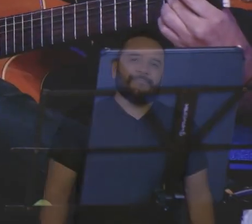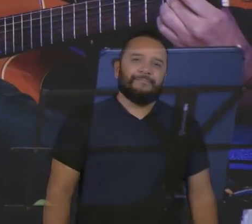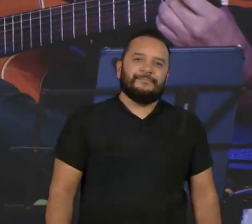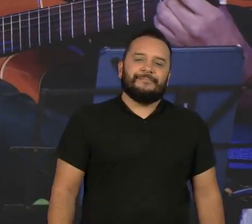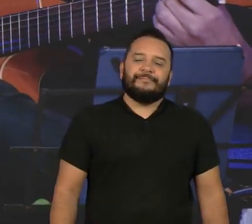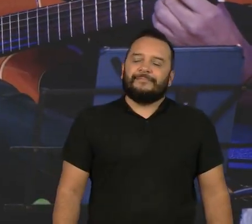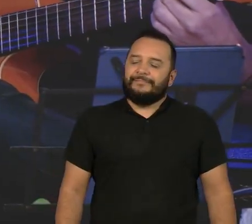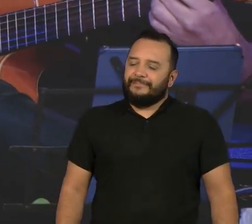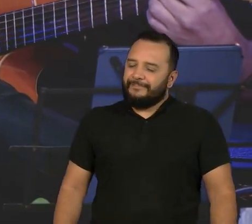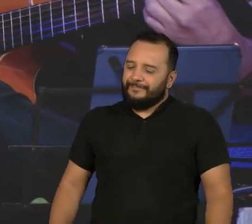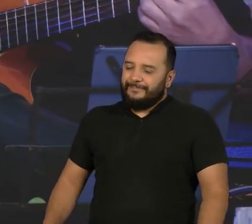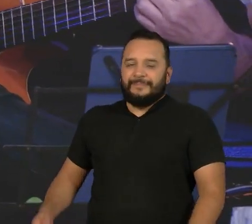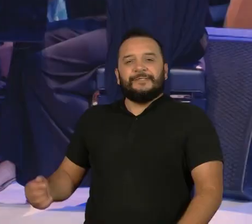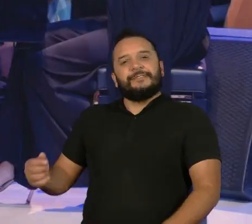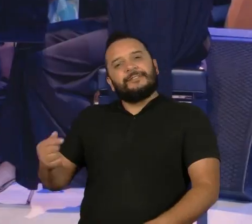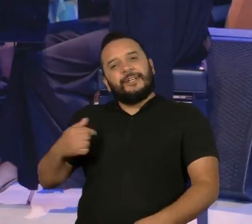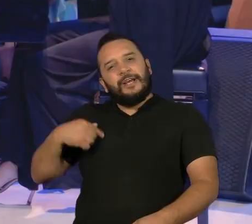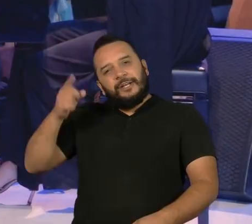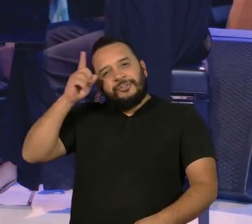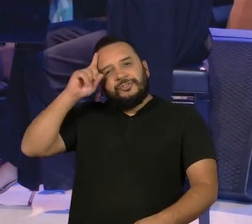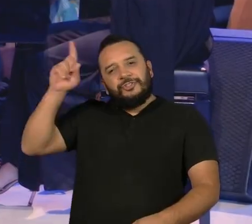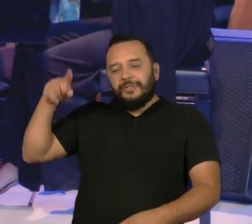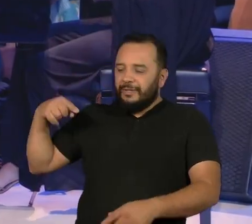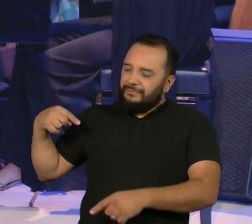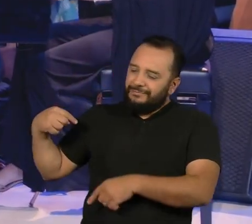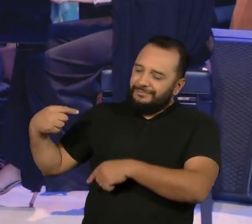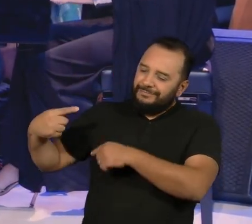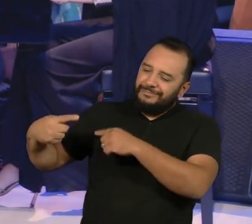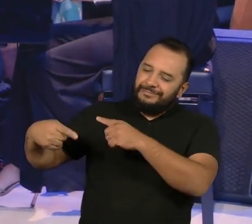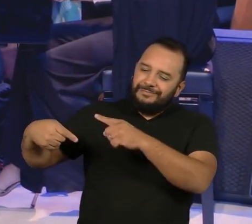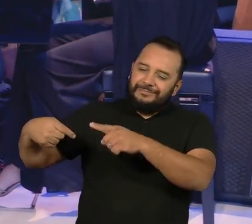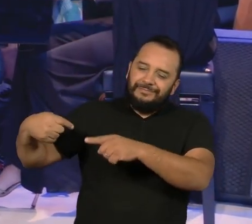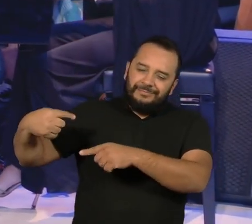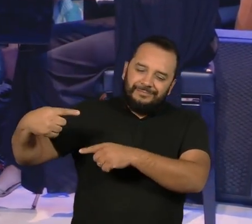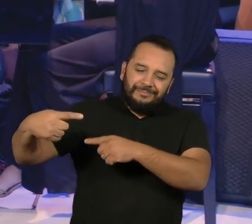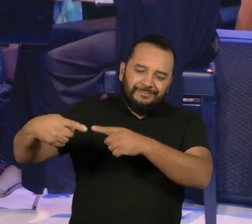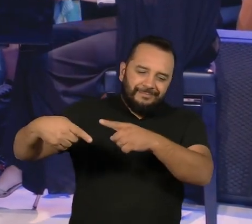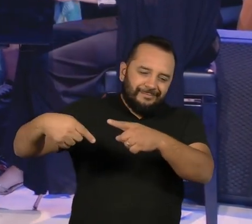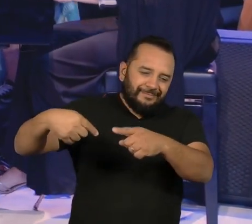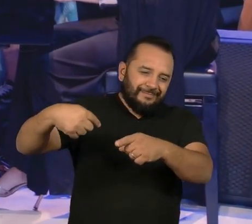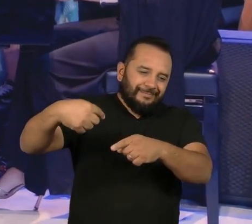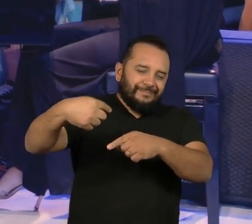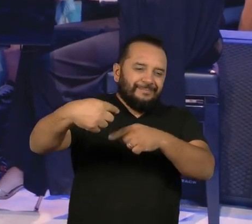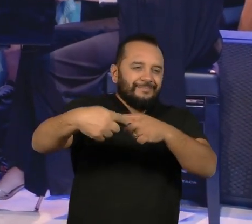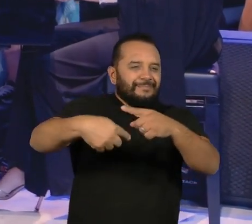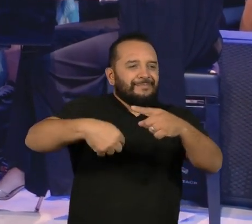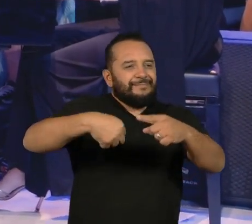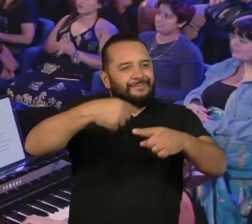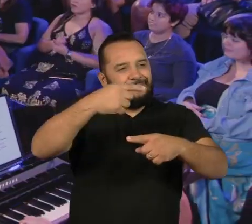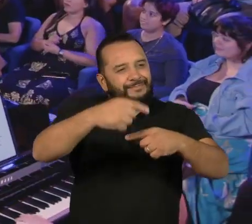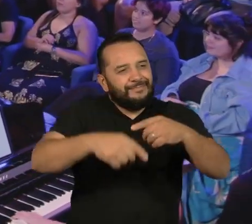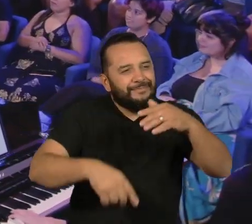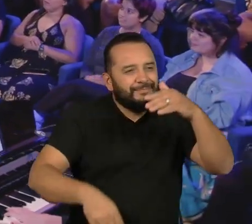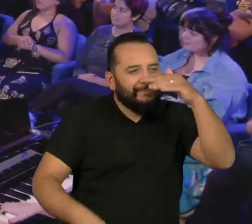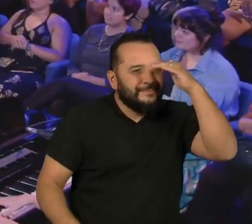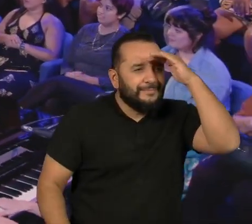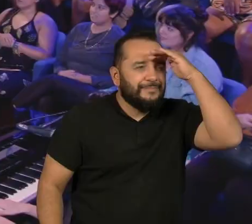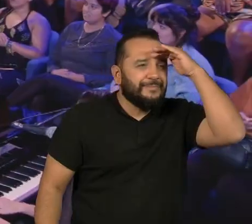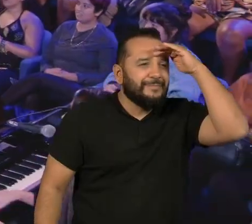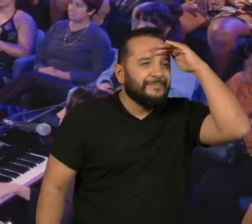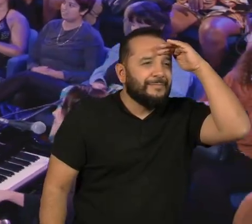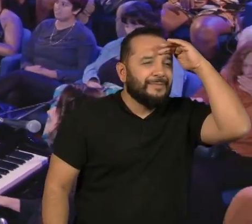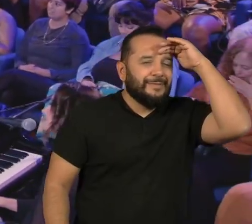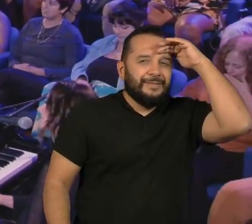O tempo vai passar ao longo dessa estrada.